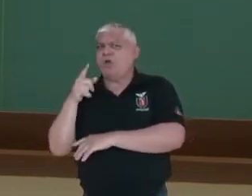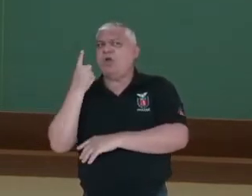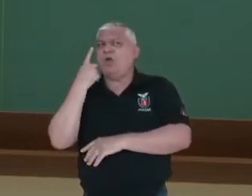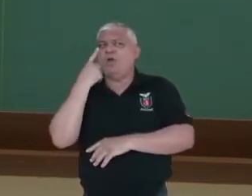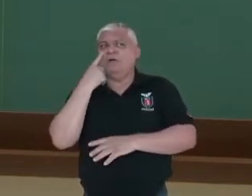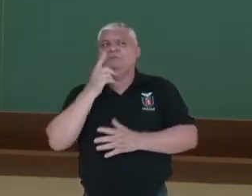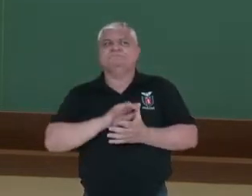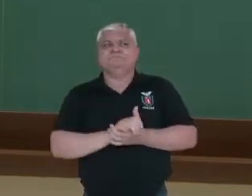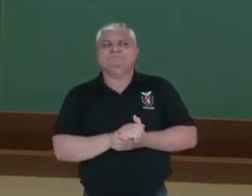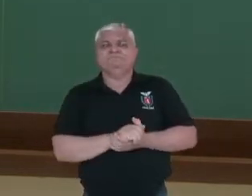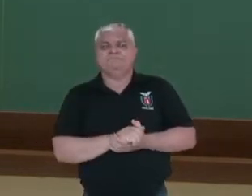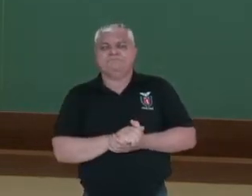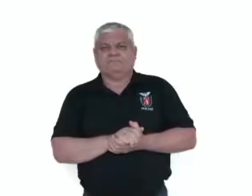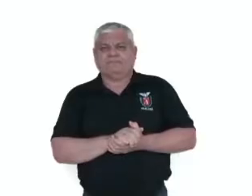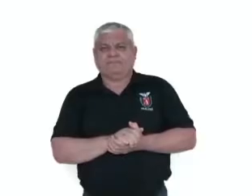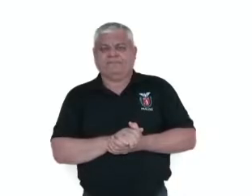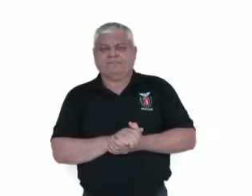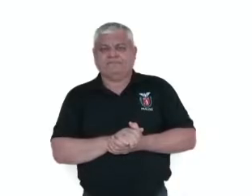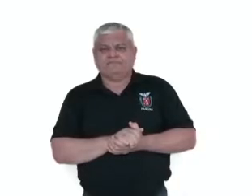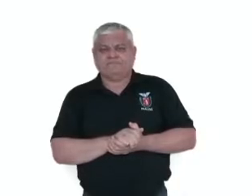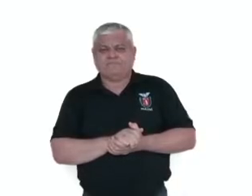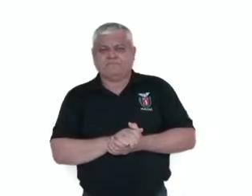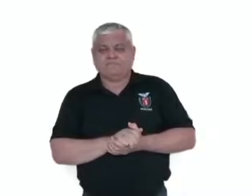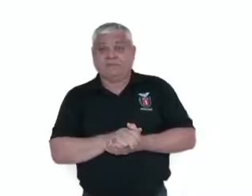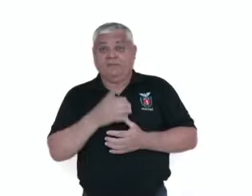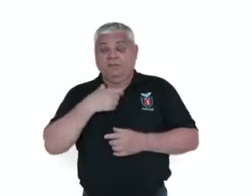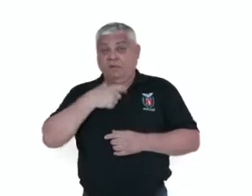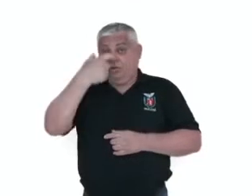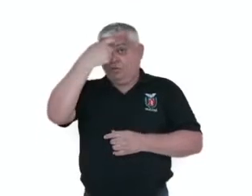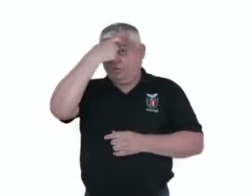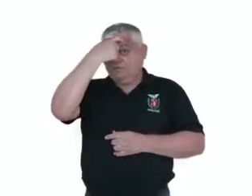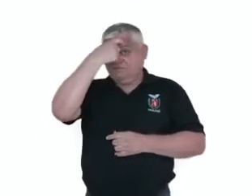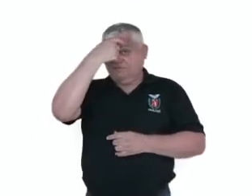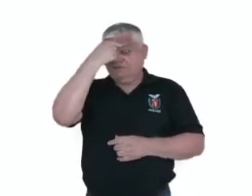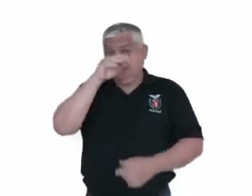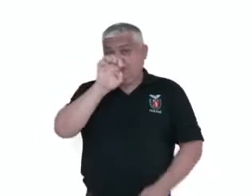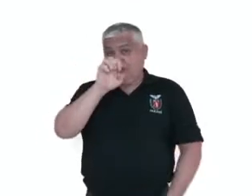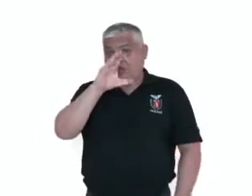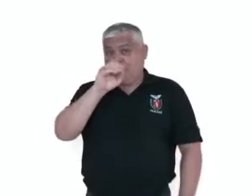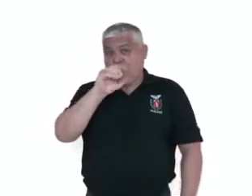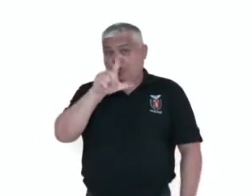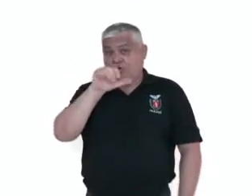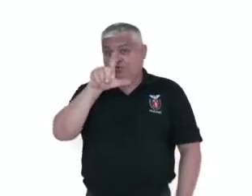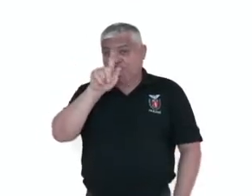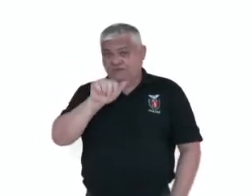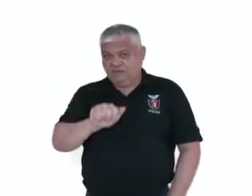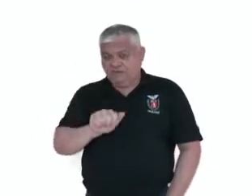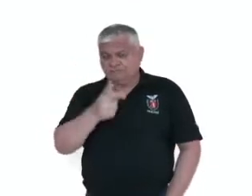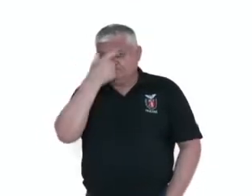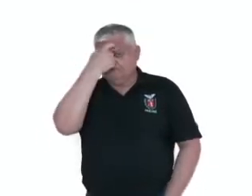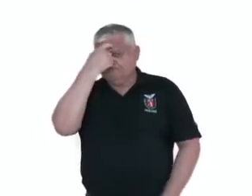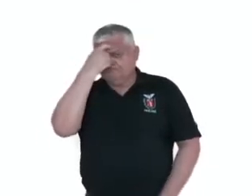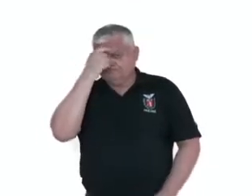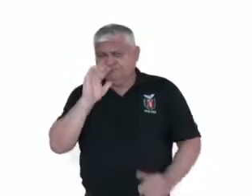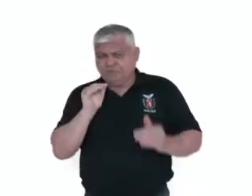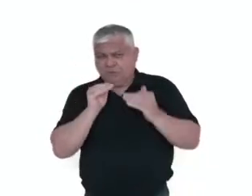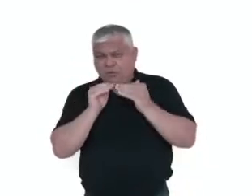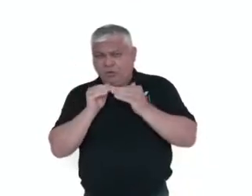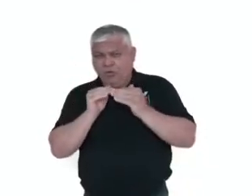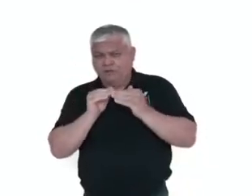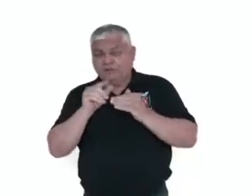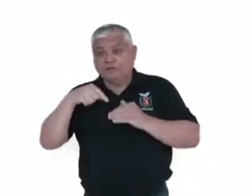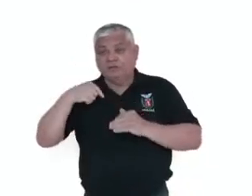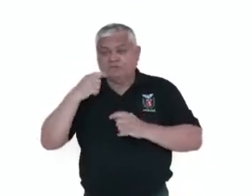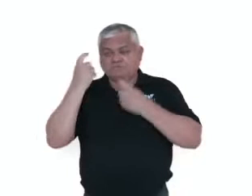aqui então. Você concorda que ter consciência ecológica contribui para que vivamos em um mundo que